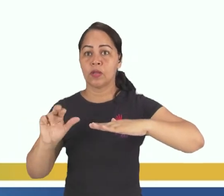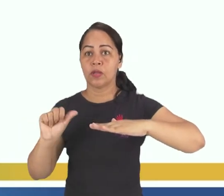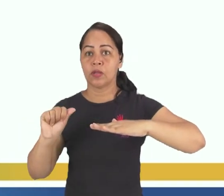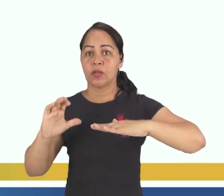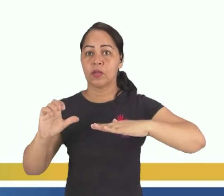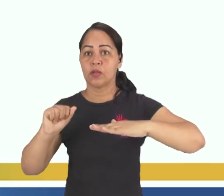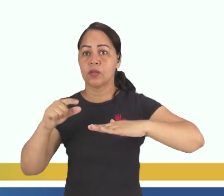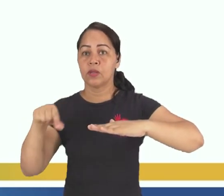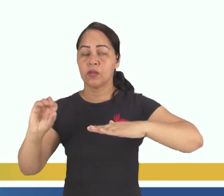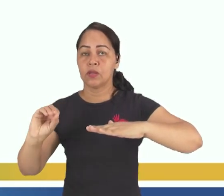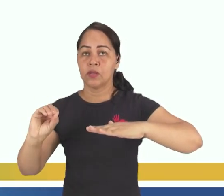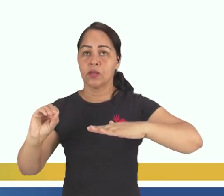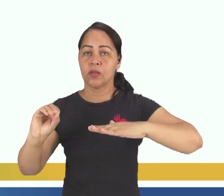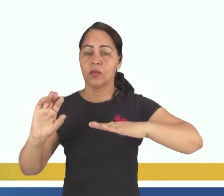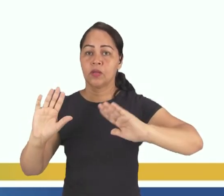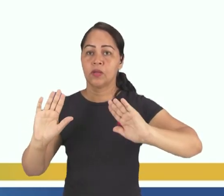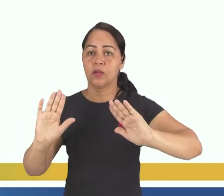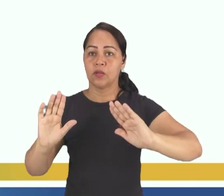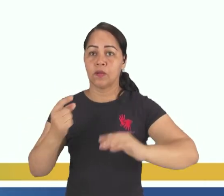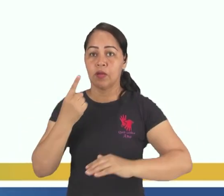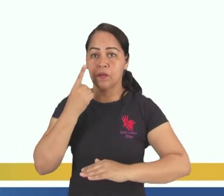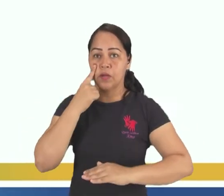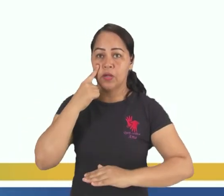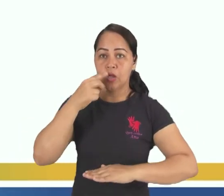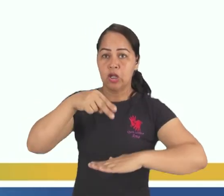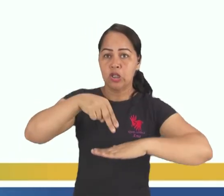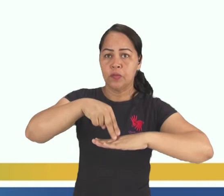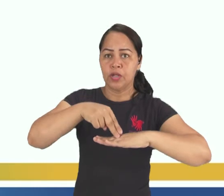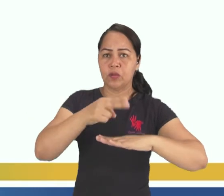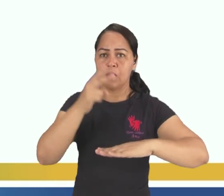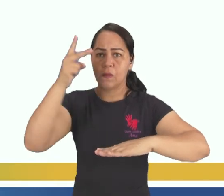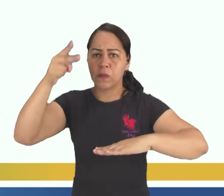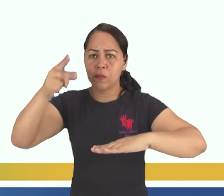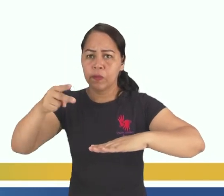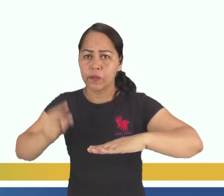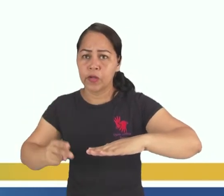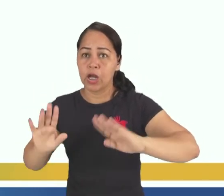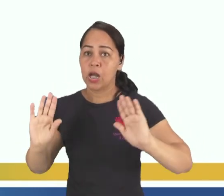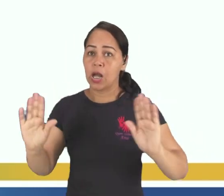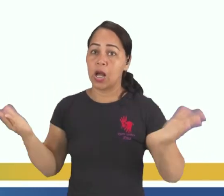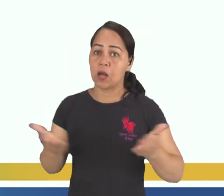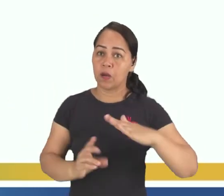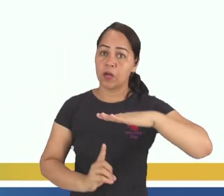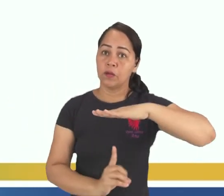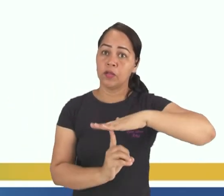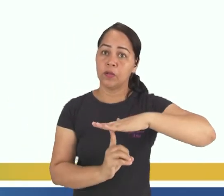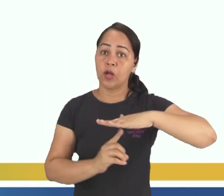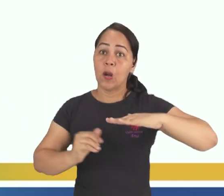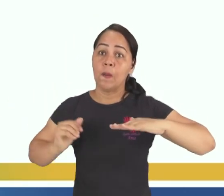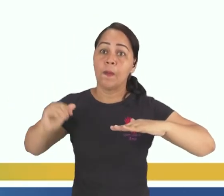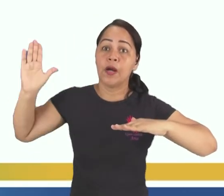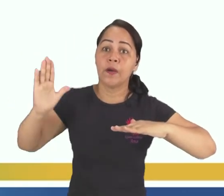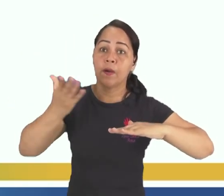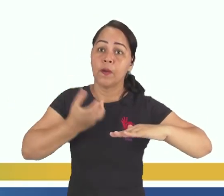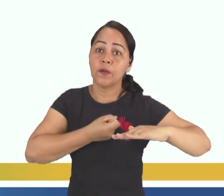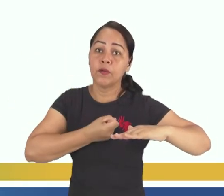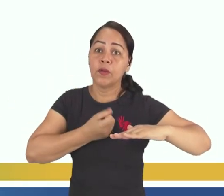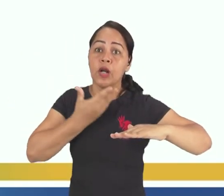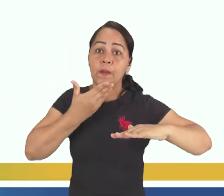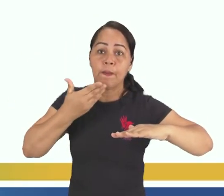mesmo numerador, eu vou olhar para os denominadores. Aquela que tiver maior denominador vai ser menor que a que tiver